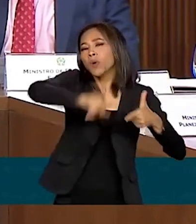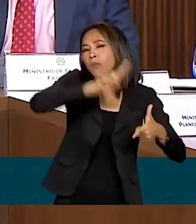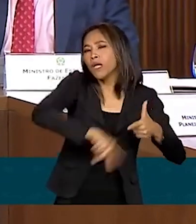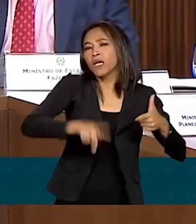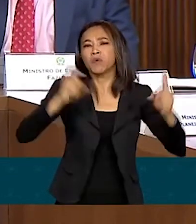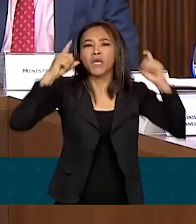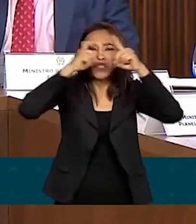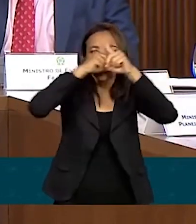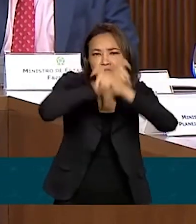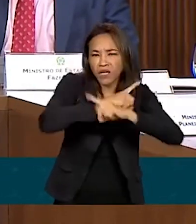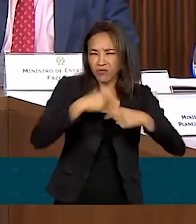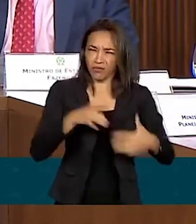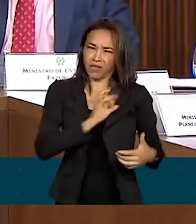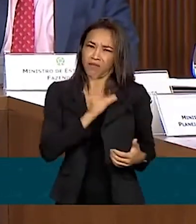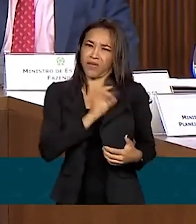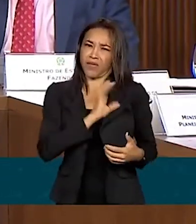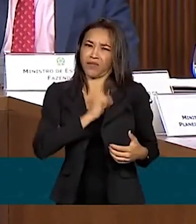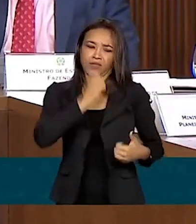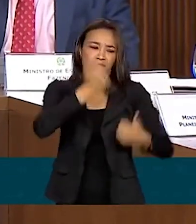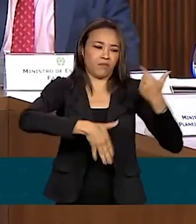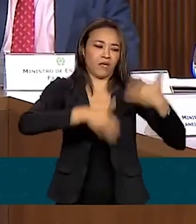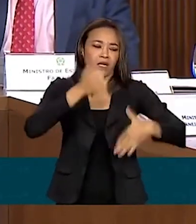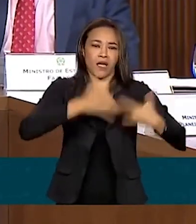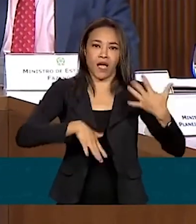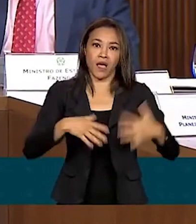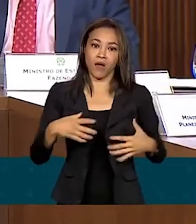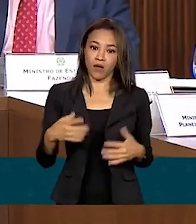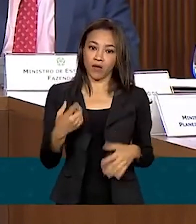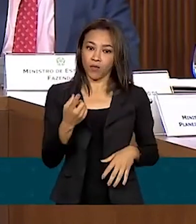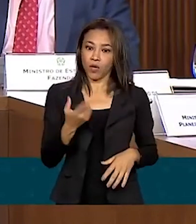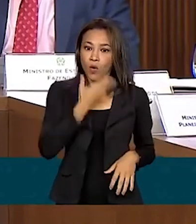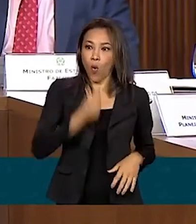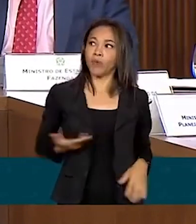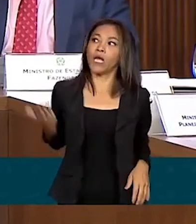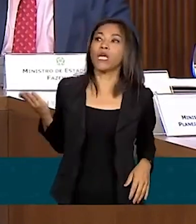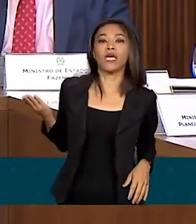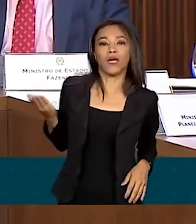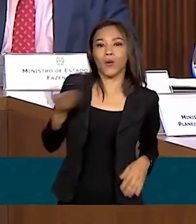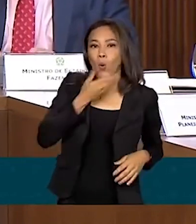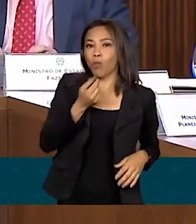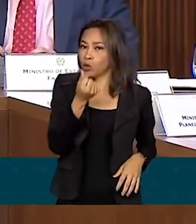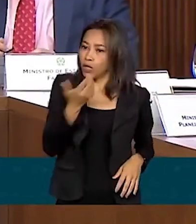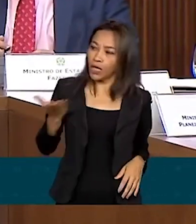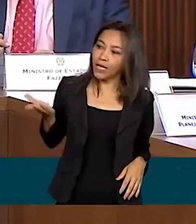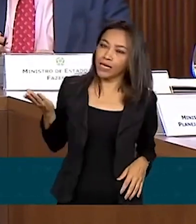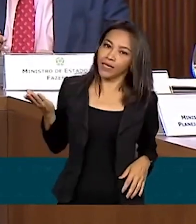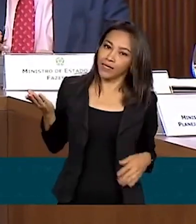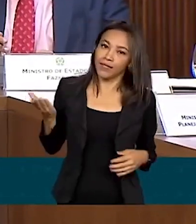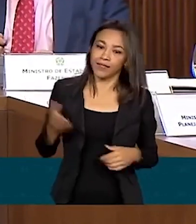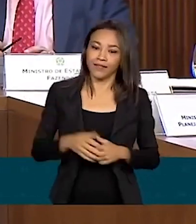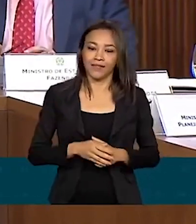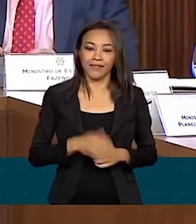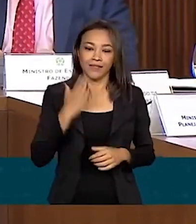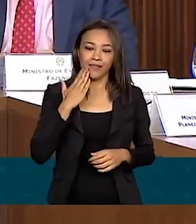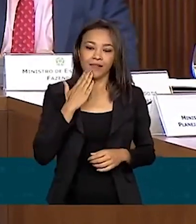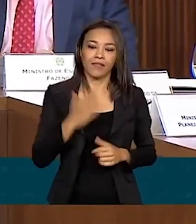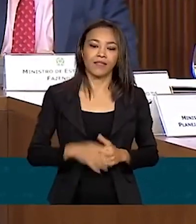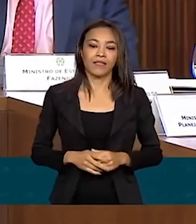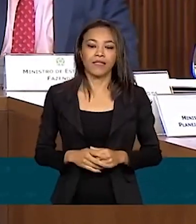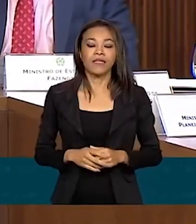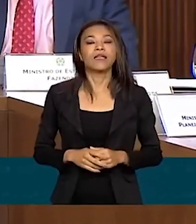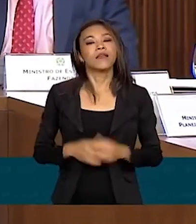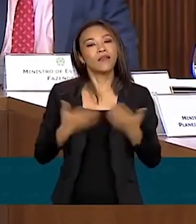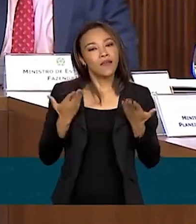de falar de dificuldade, se falar de dinheiro, porque o homem está aqui. O homem está aqui, sabe? E